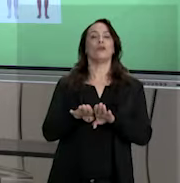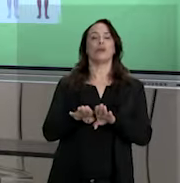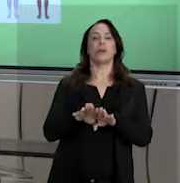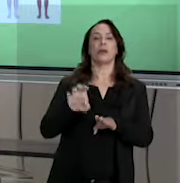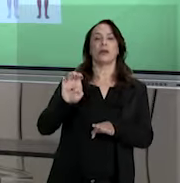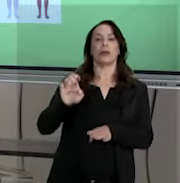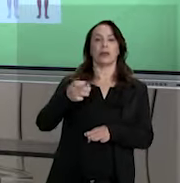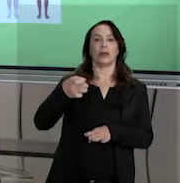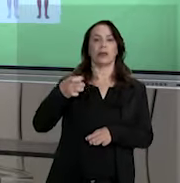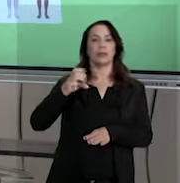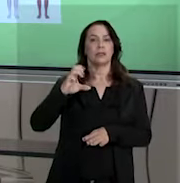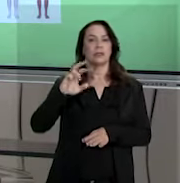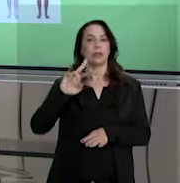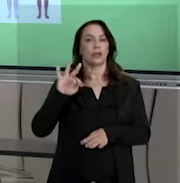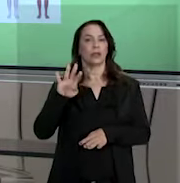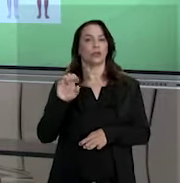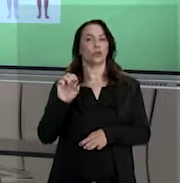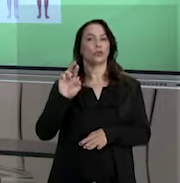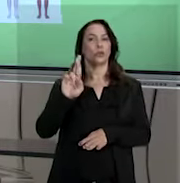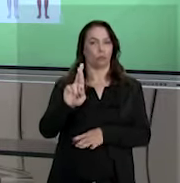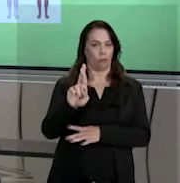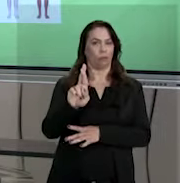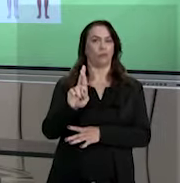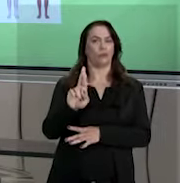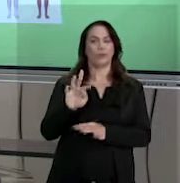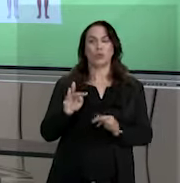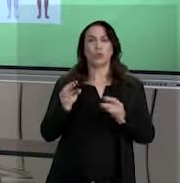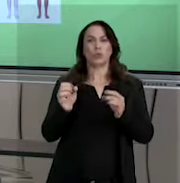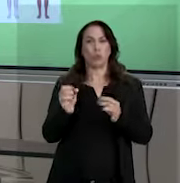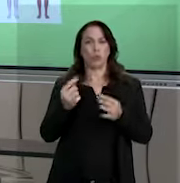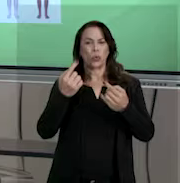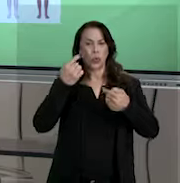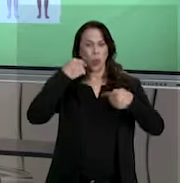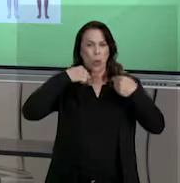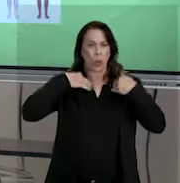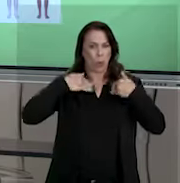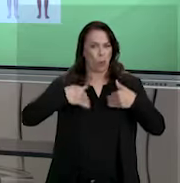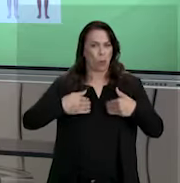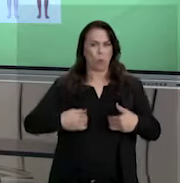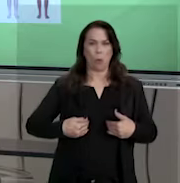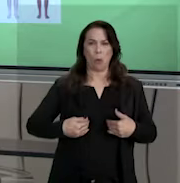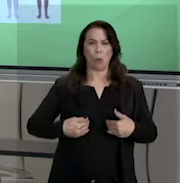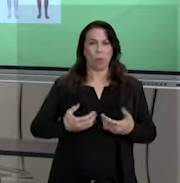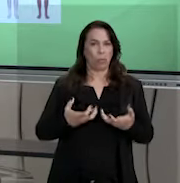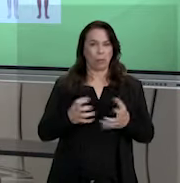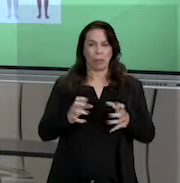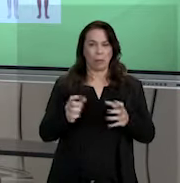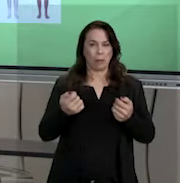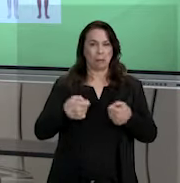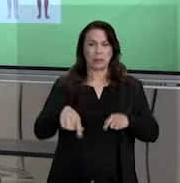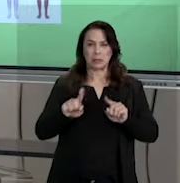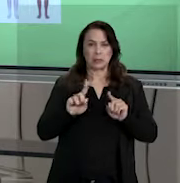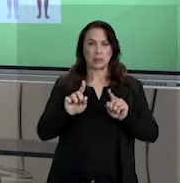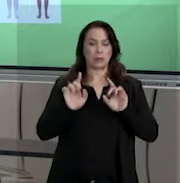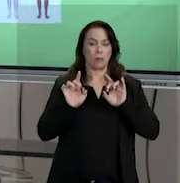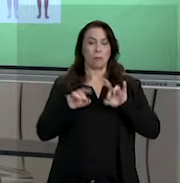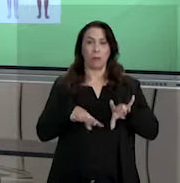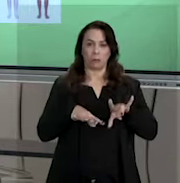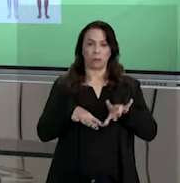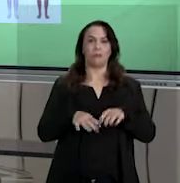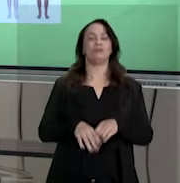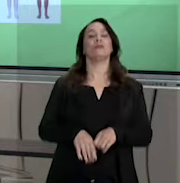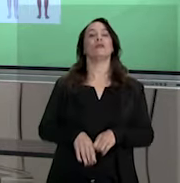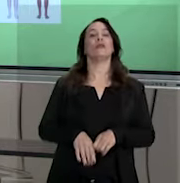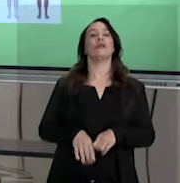tudo que o nosso corpo não utiliza mais, né? A formação das fezes e da urina. O sistema imunológico, que é o nosso sistema